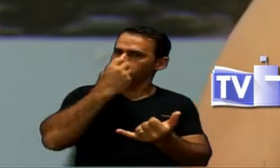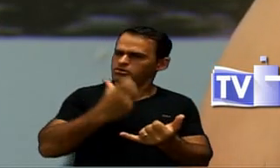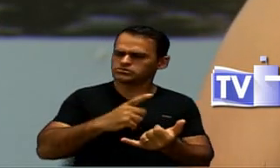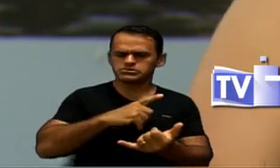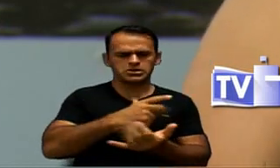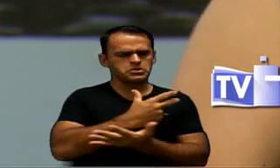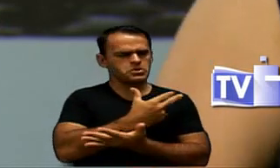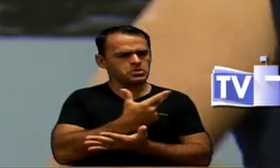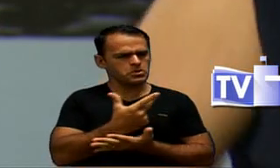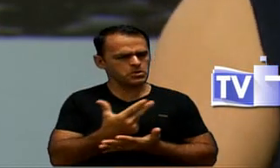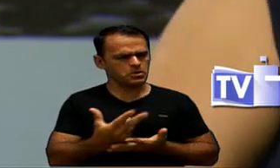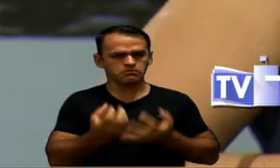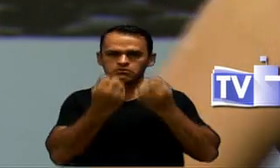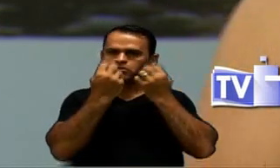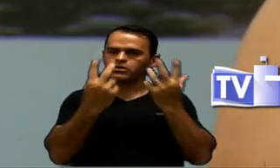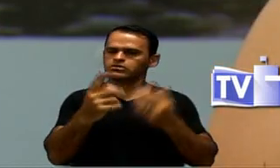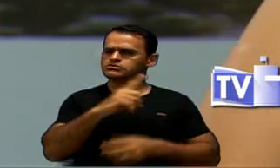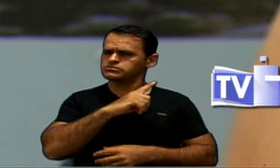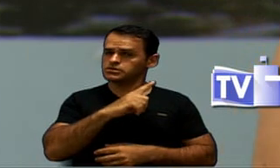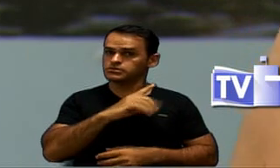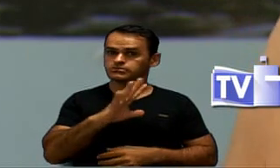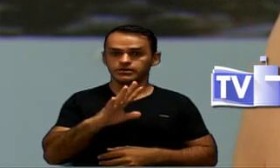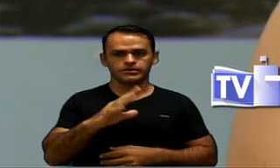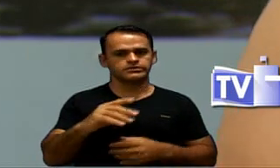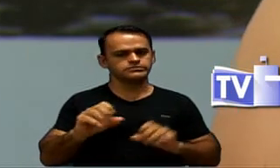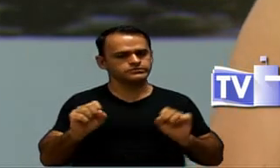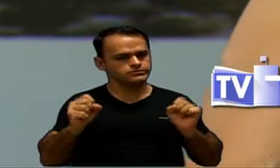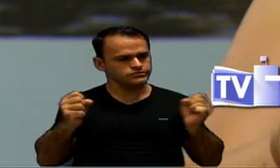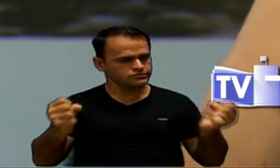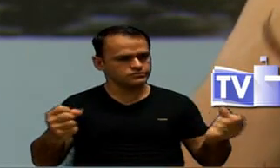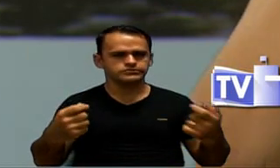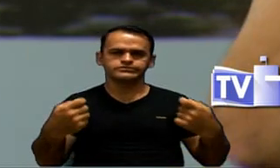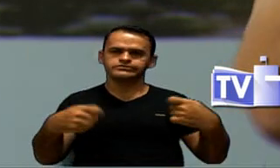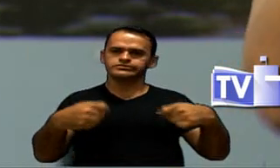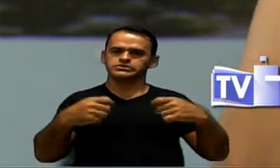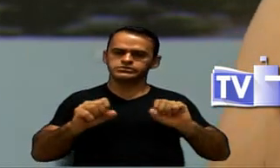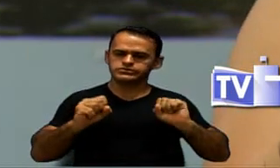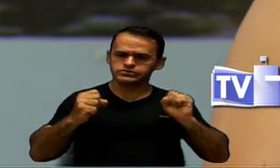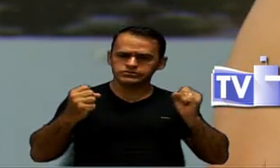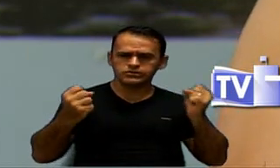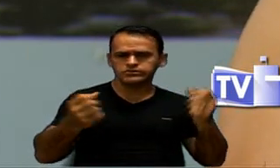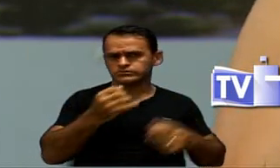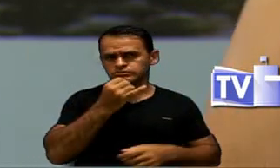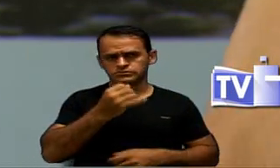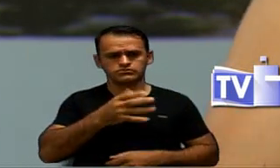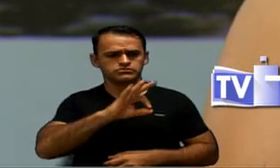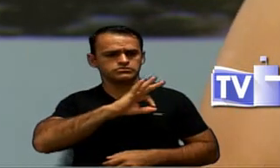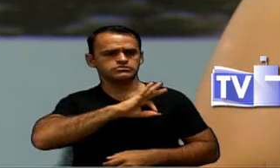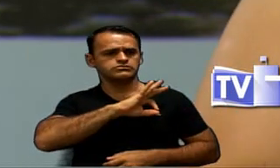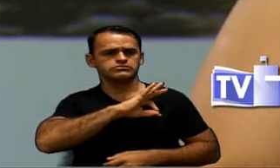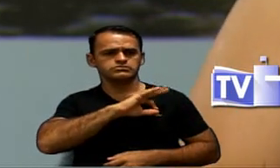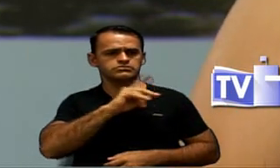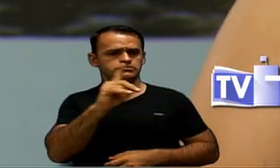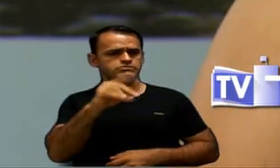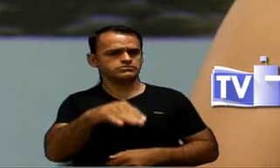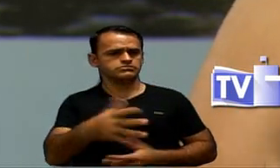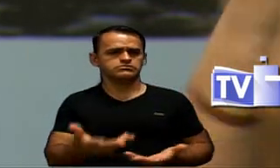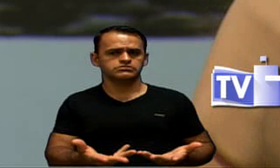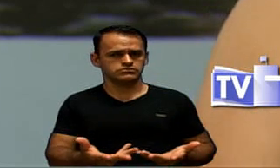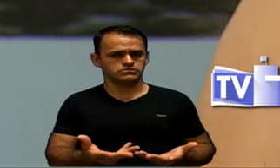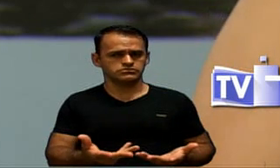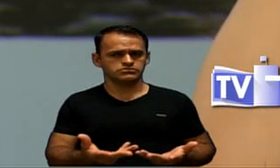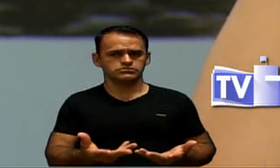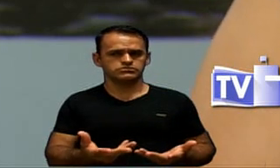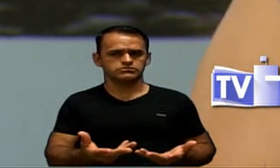boa, né? Mas a gente precisa ter perna. A gente precisa dar efetivo, por exemplo, para a guarda municipal. Por quê? Infelizmente,